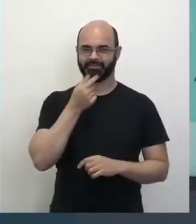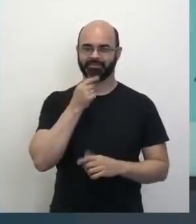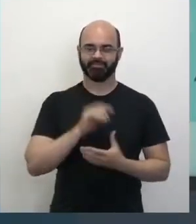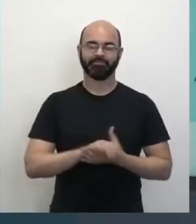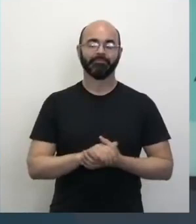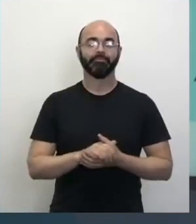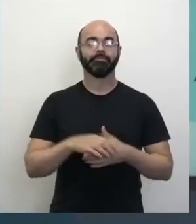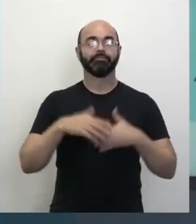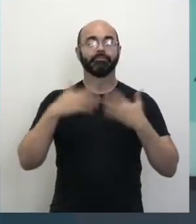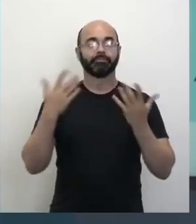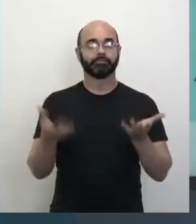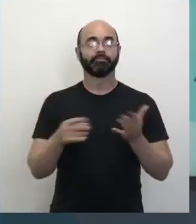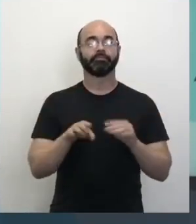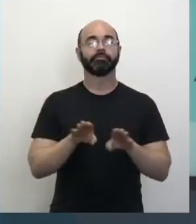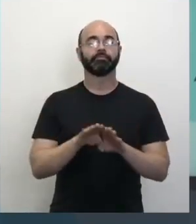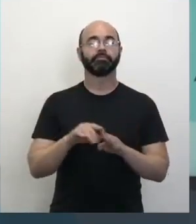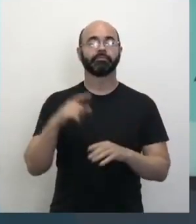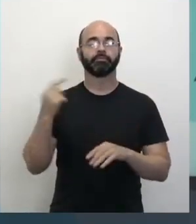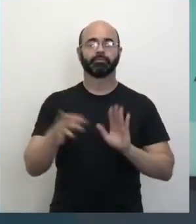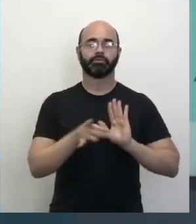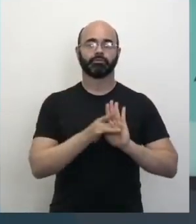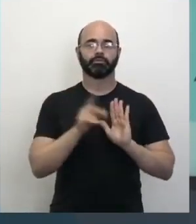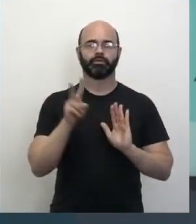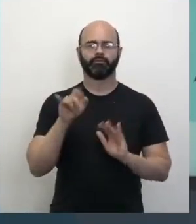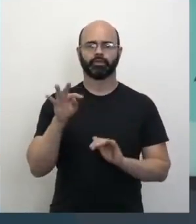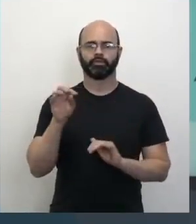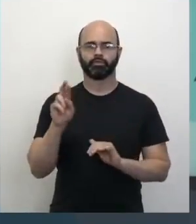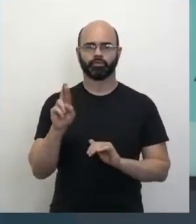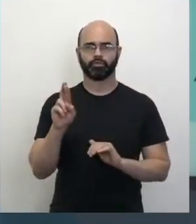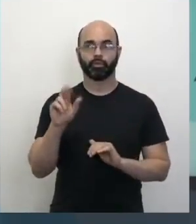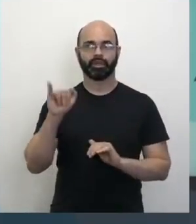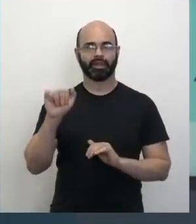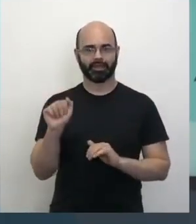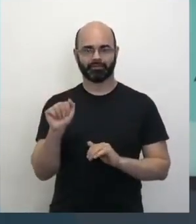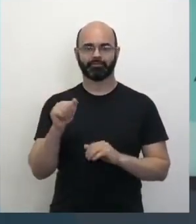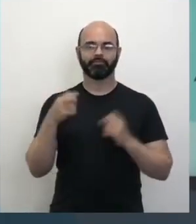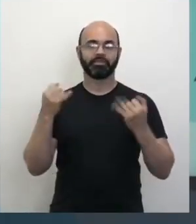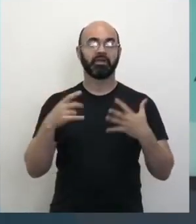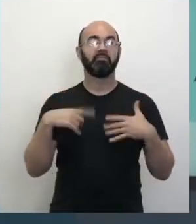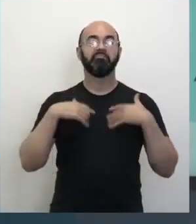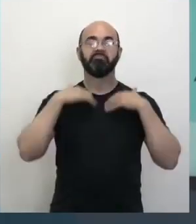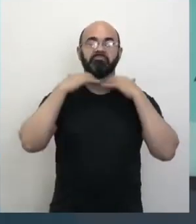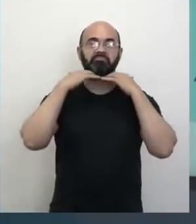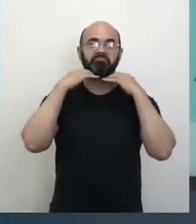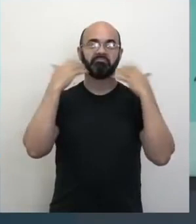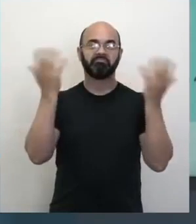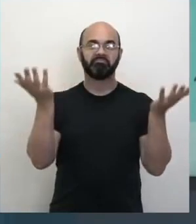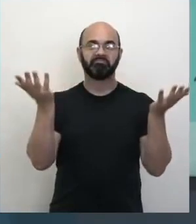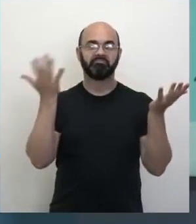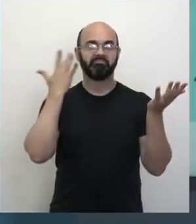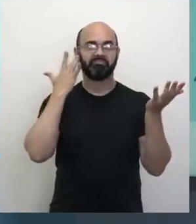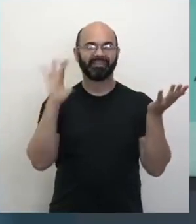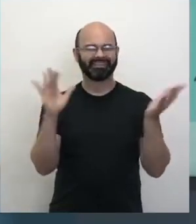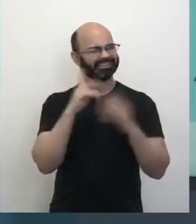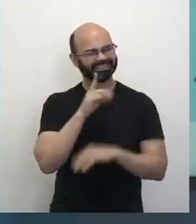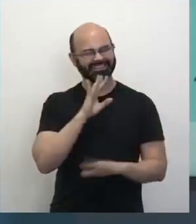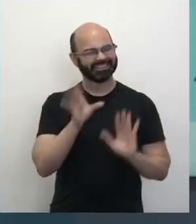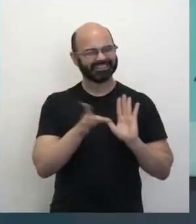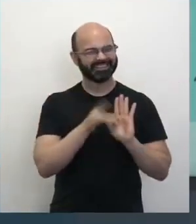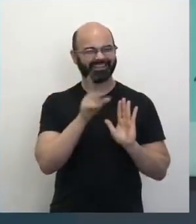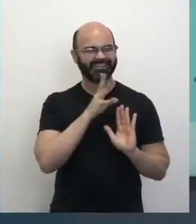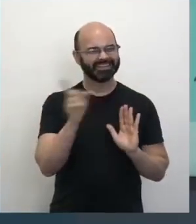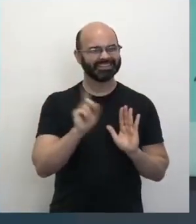prosopopeia, aí o aluno Vitor, não, aqui, a Vitória diz o seguinte, não faço a menor ideia, vocês nunca ouviram falar de